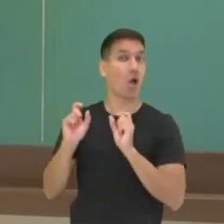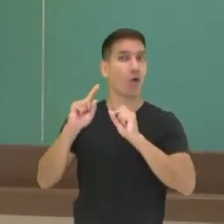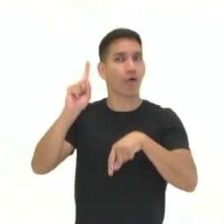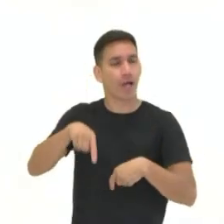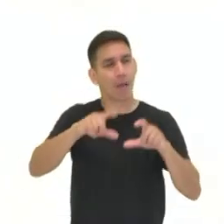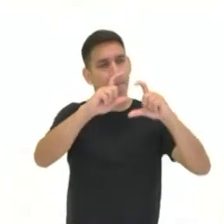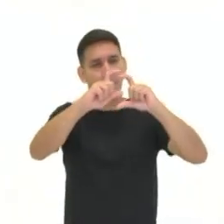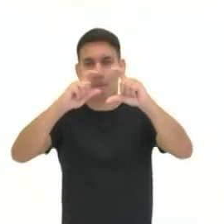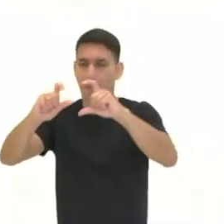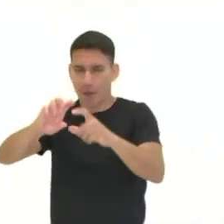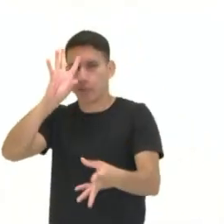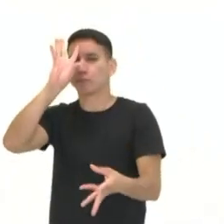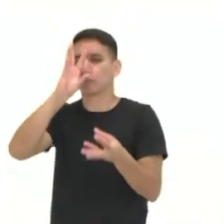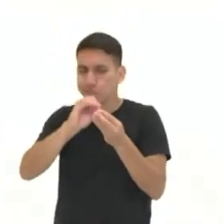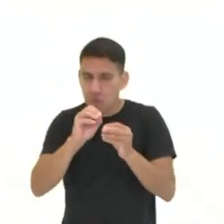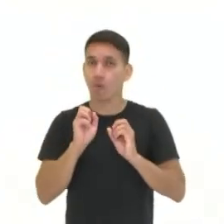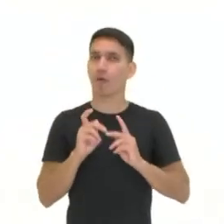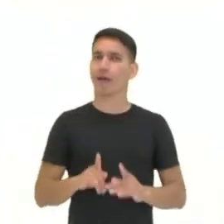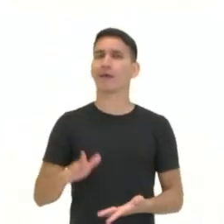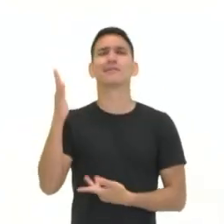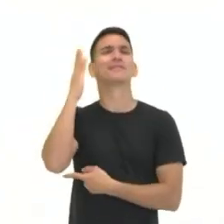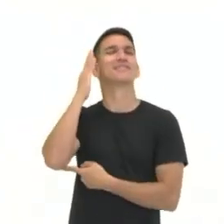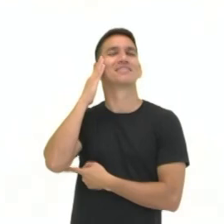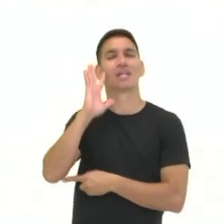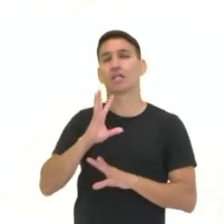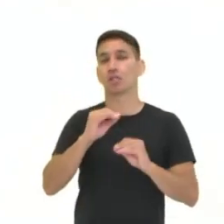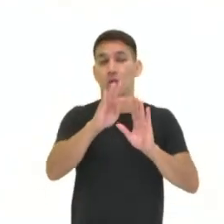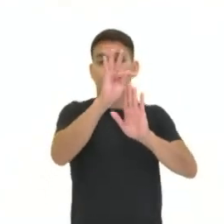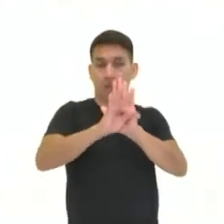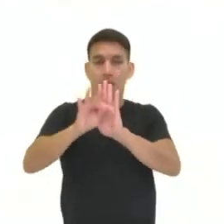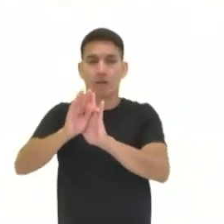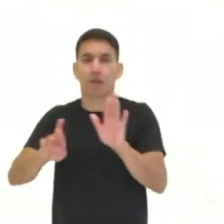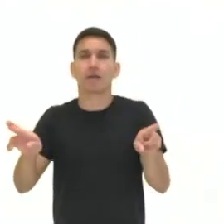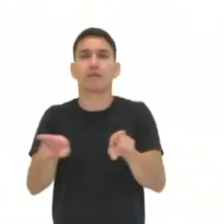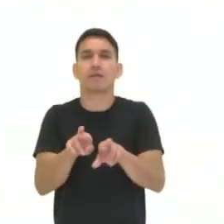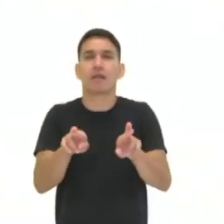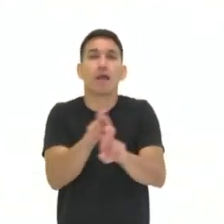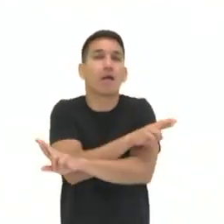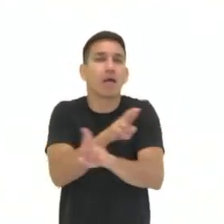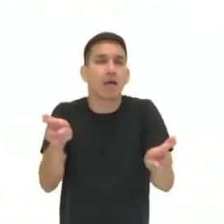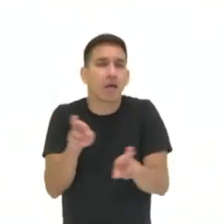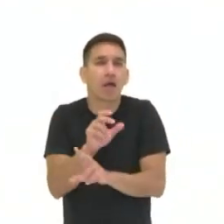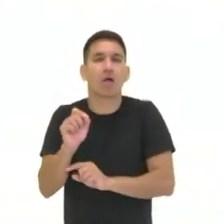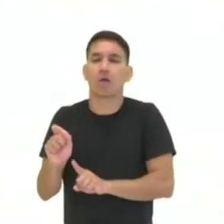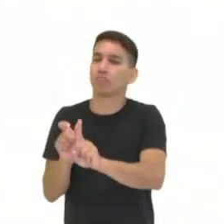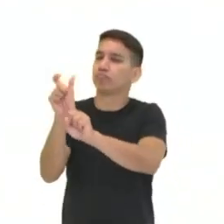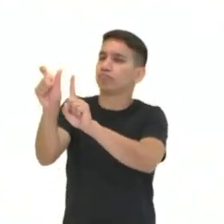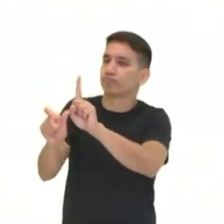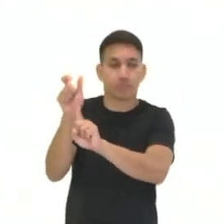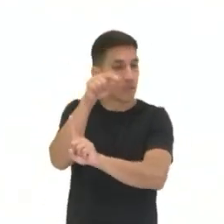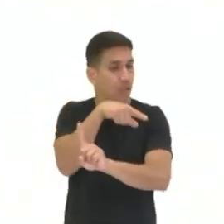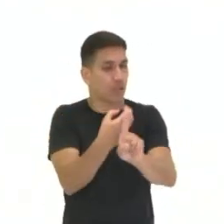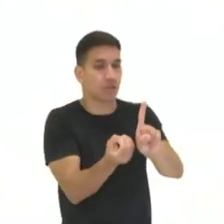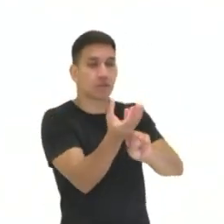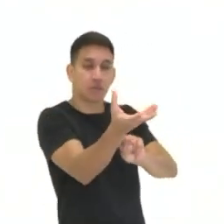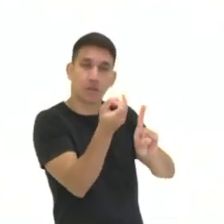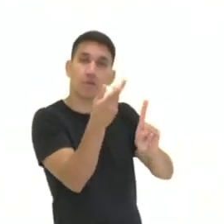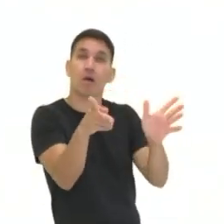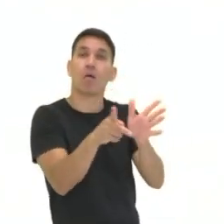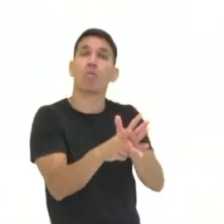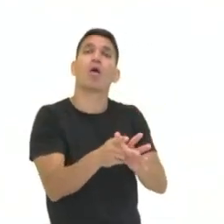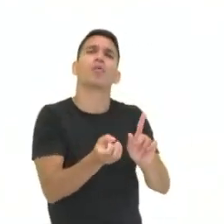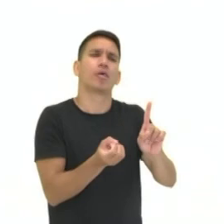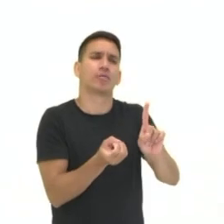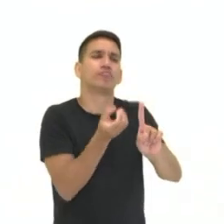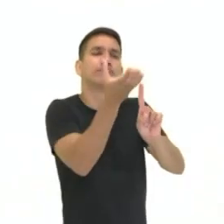uma tirinha, fizemos a interpretação do texto relacionando a linguagem verbal à linguagem não verbal, né, também chamada de linguagem